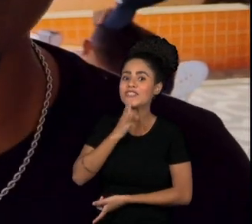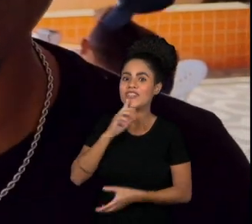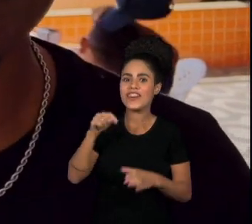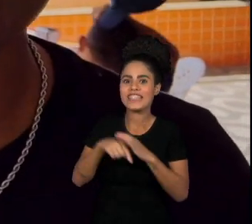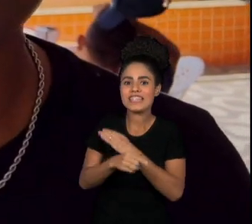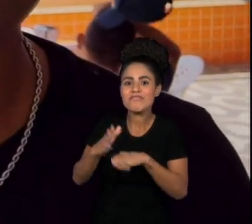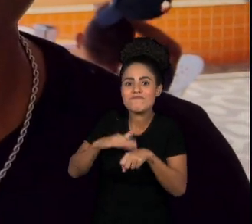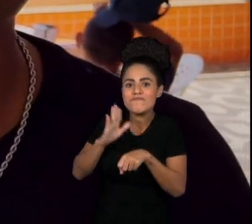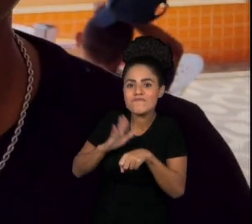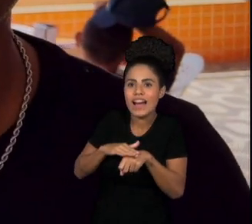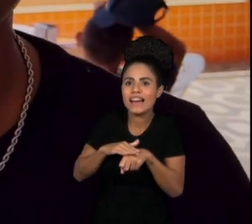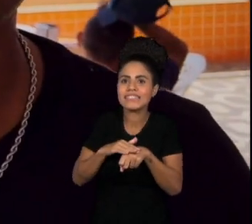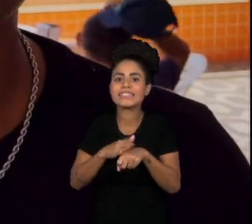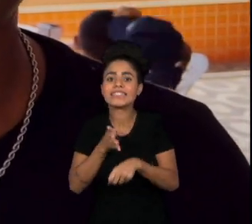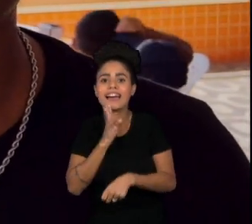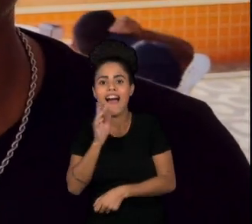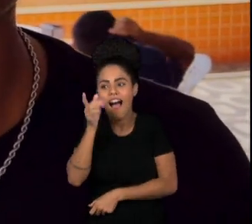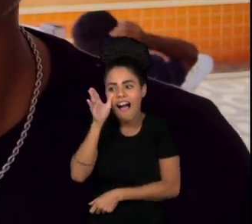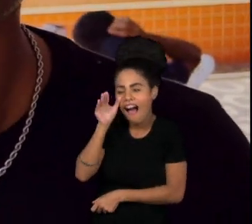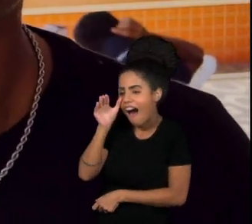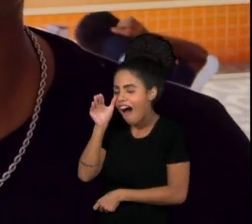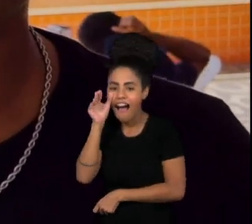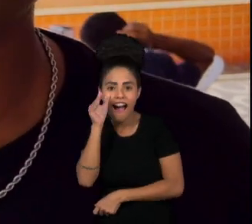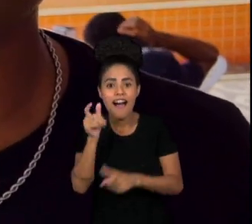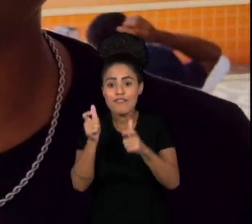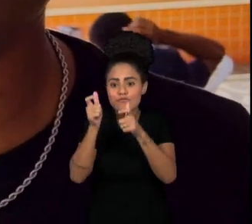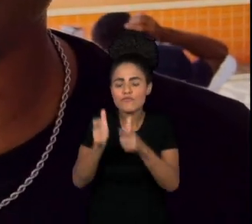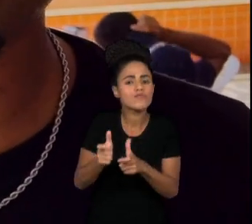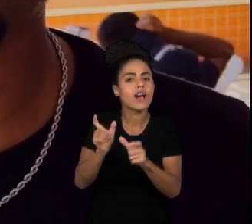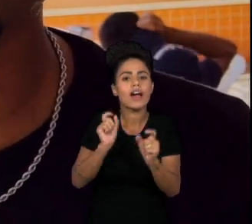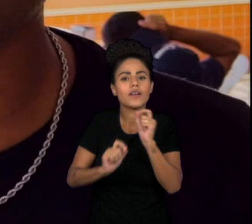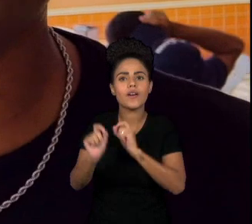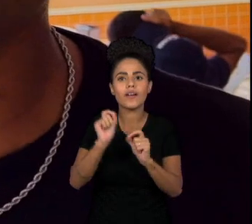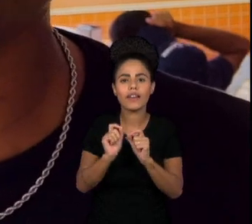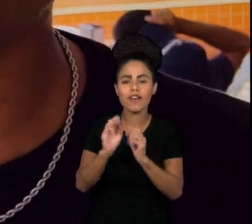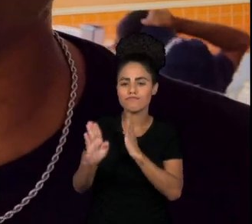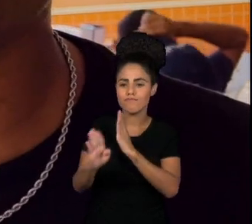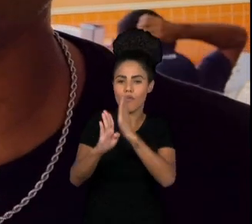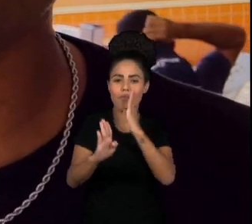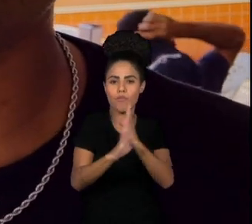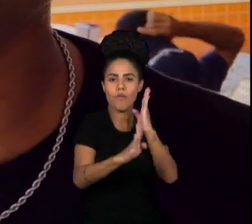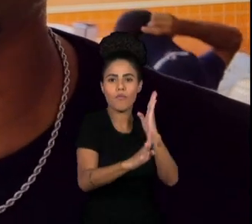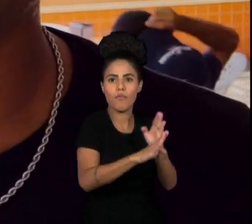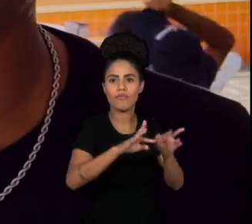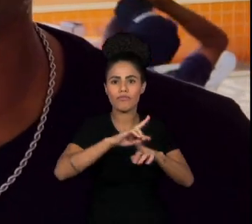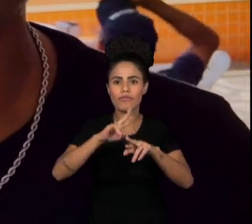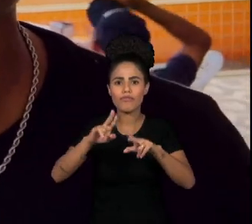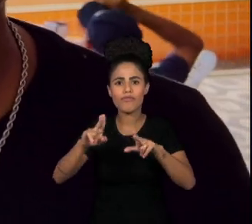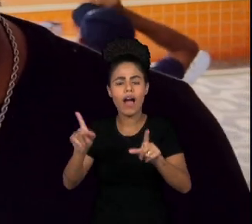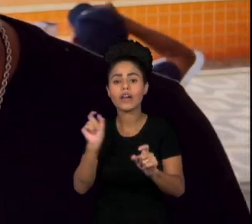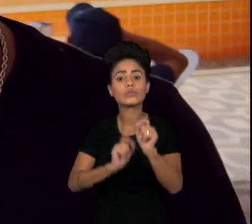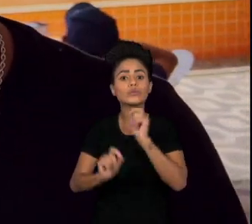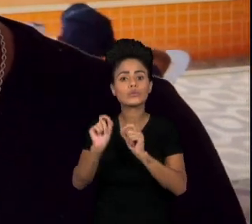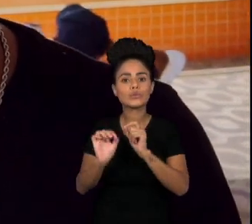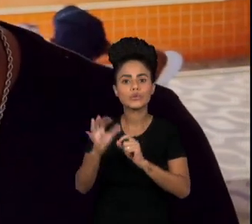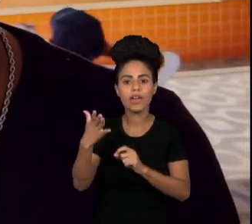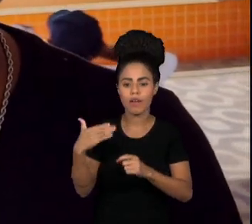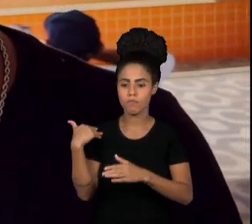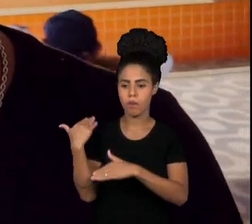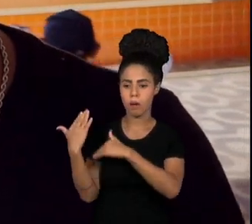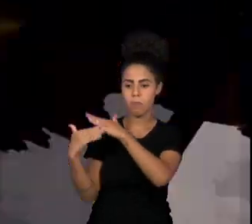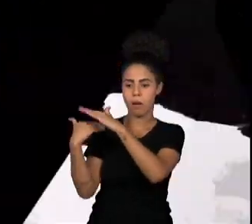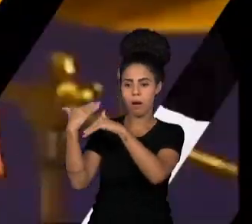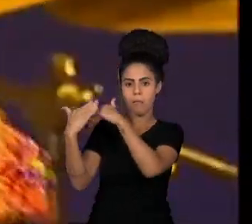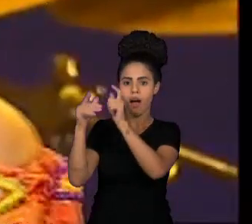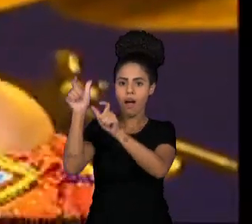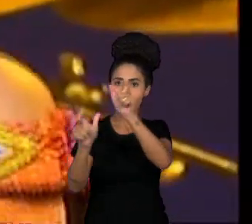da humanidade, inclusive. É o local onde é encontrado os primeiros vestígios de evolução